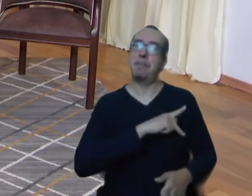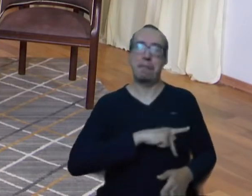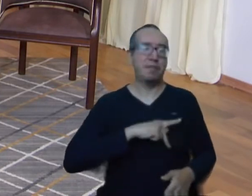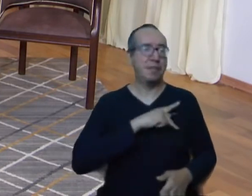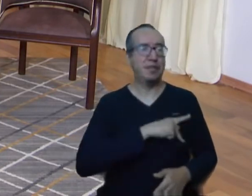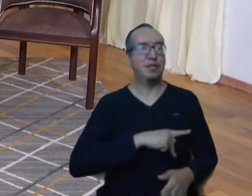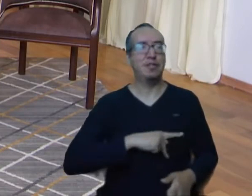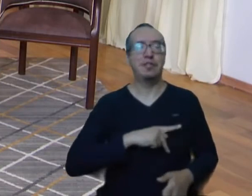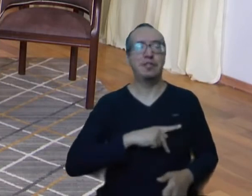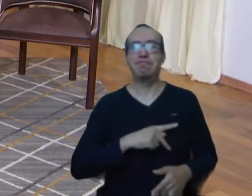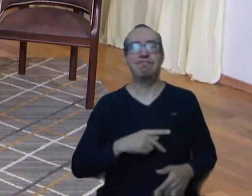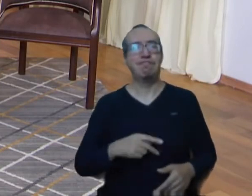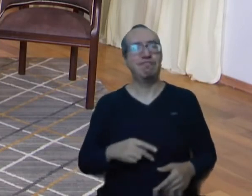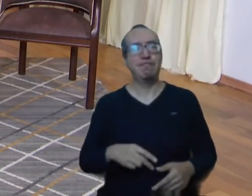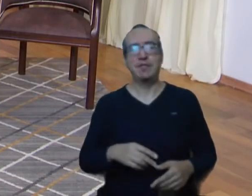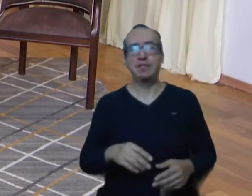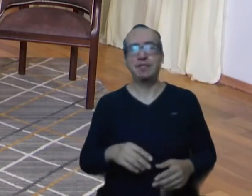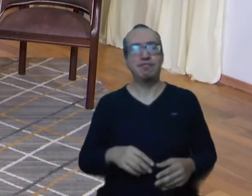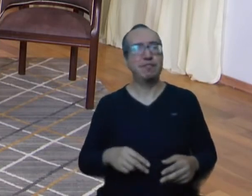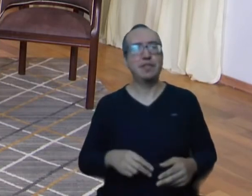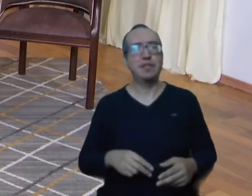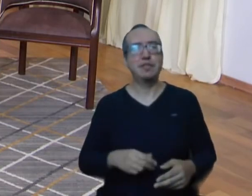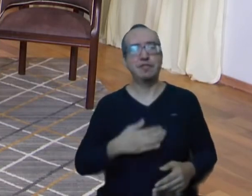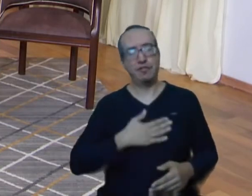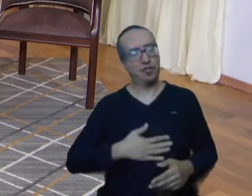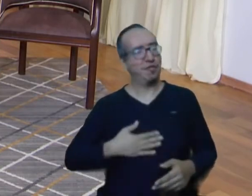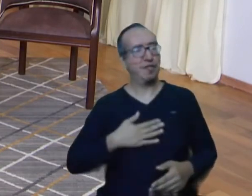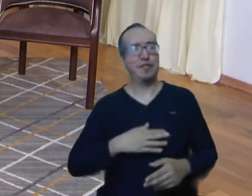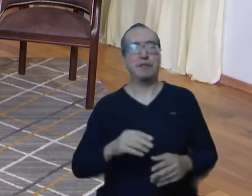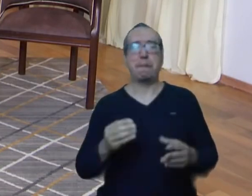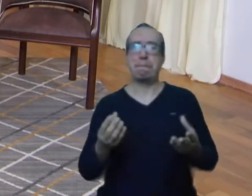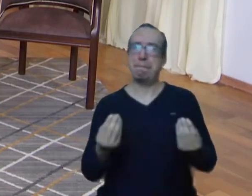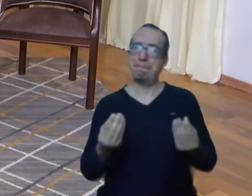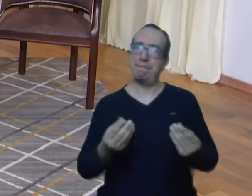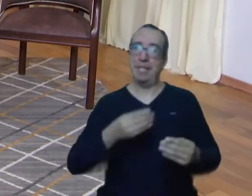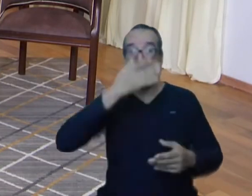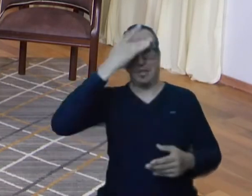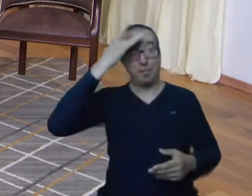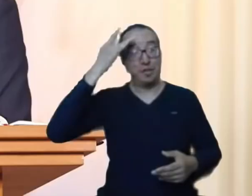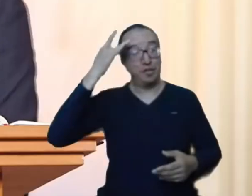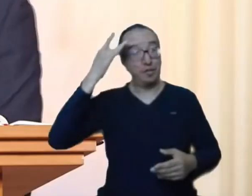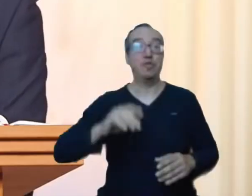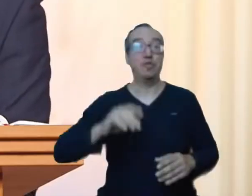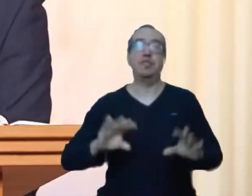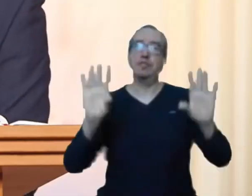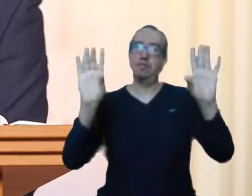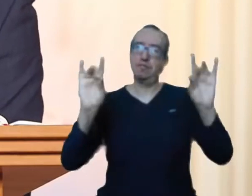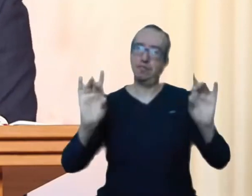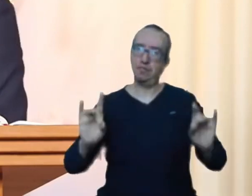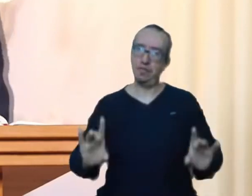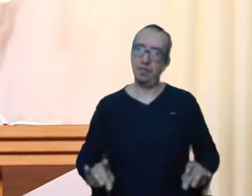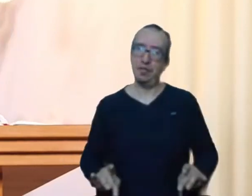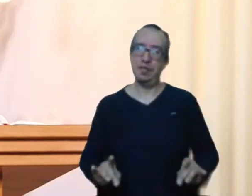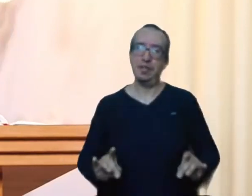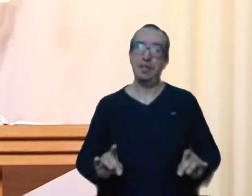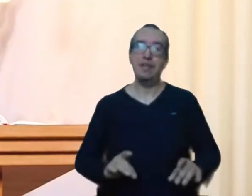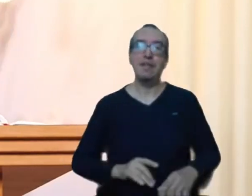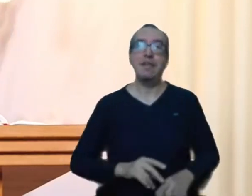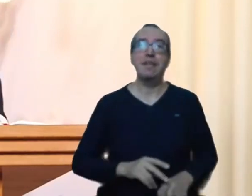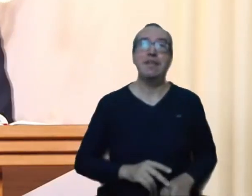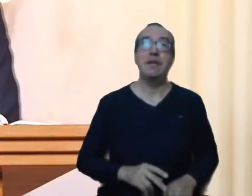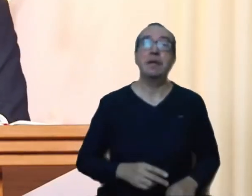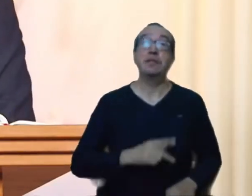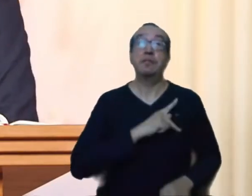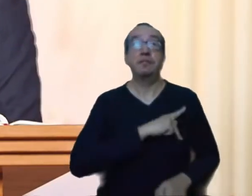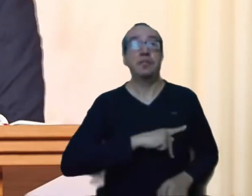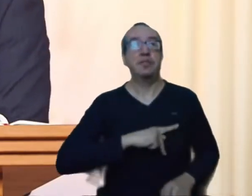especial com esses irmãos de Troade. Paulo diferente de muitos pregadores de